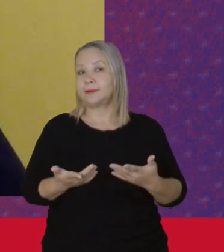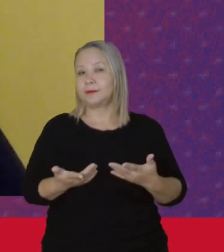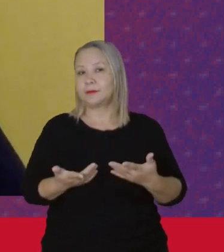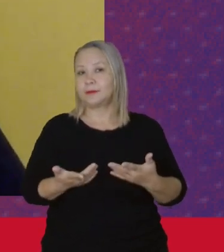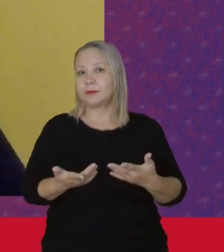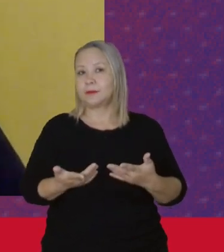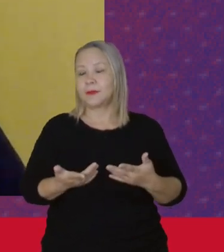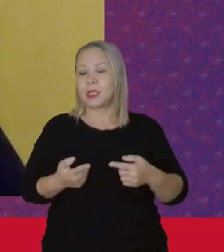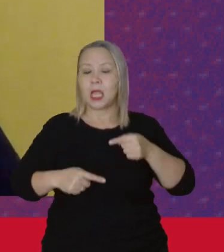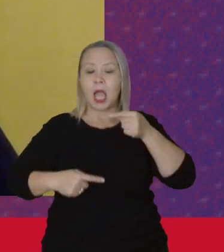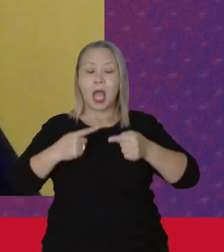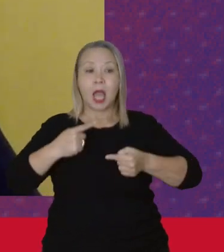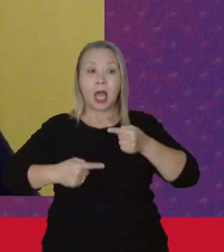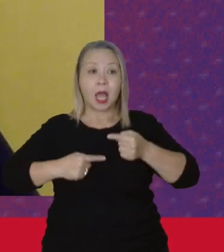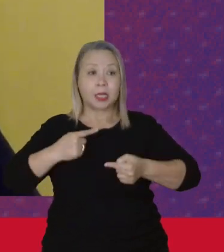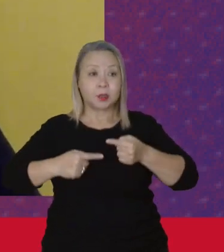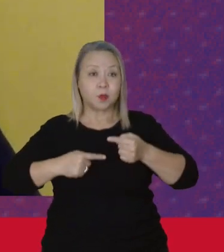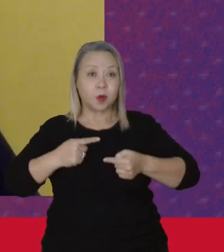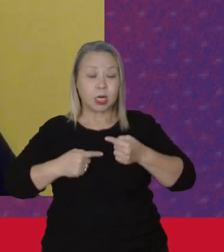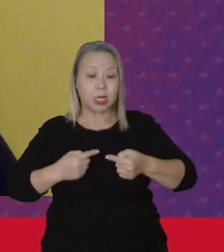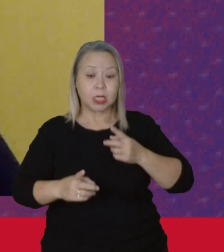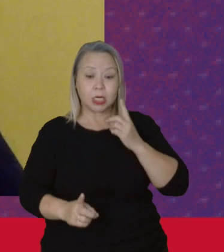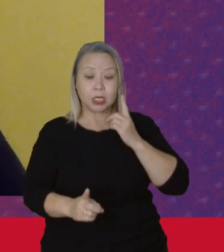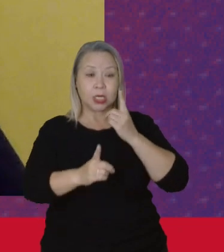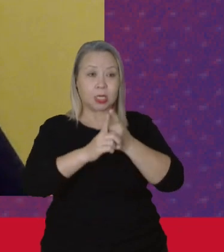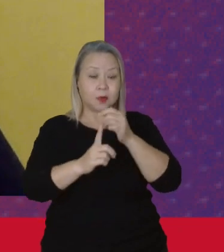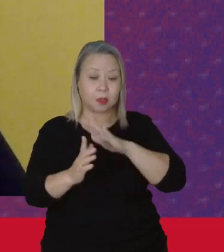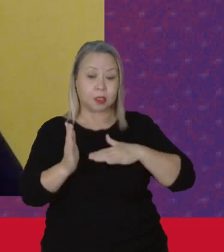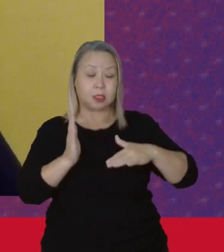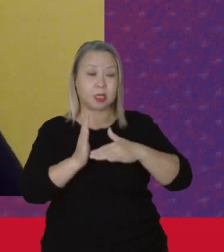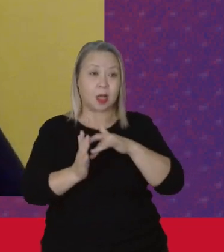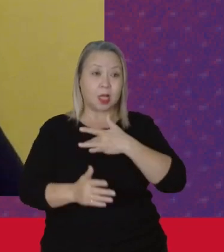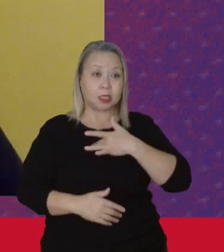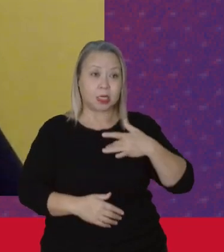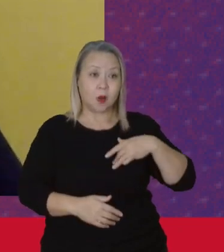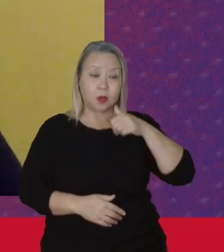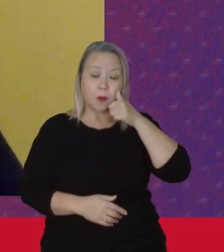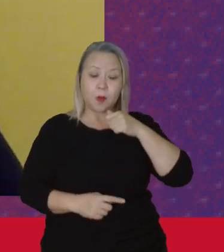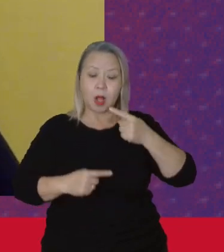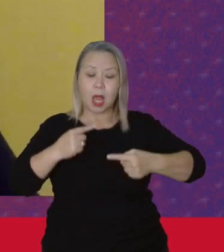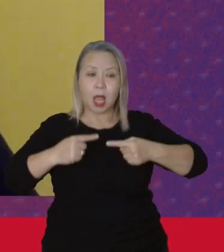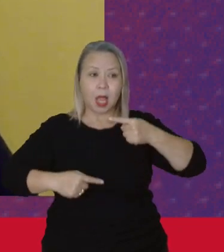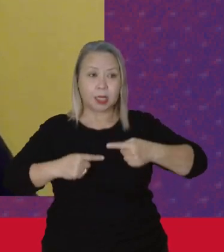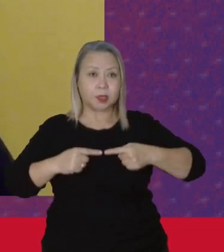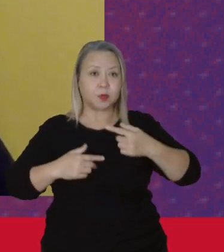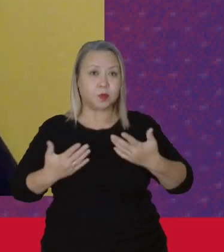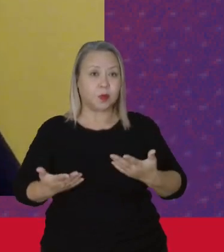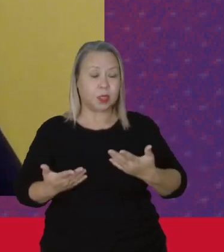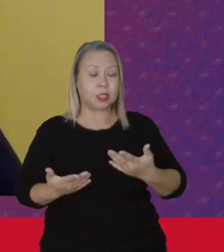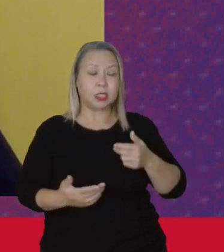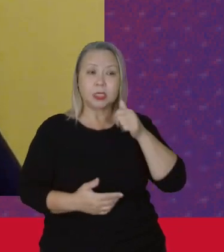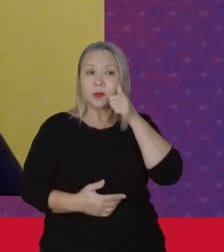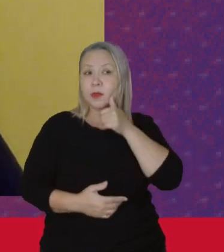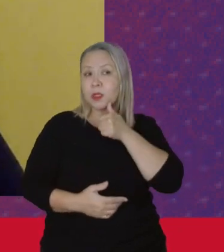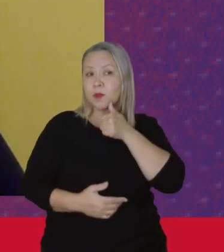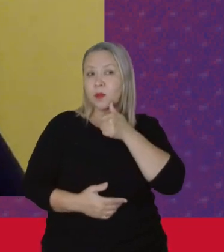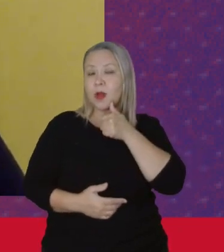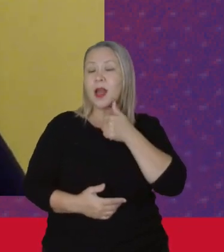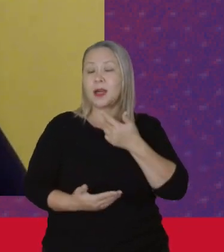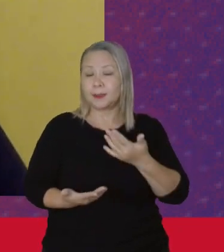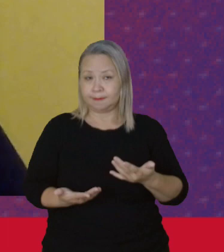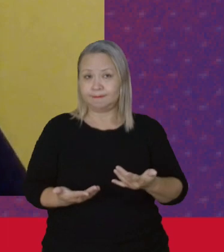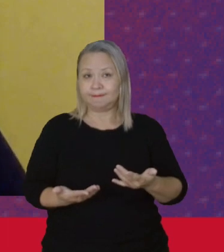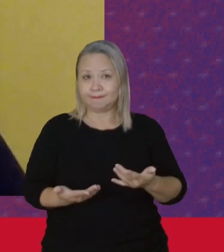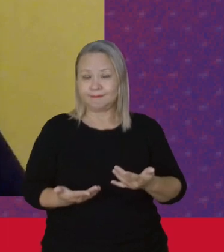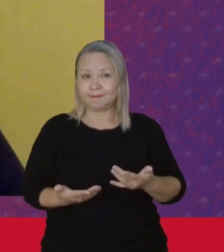as políticas de atenção integral à saúde da mulher, ou as políticas para as mulheres, elas,